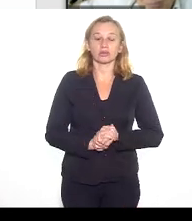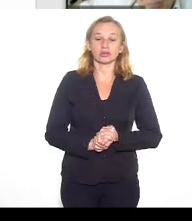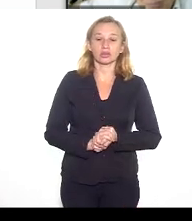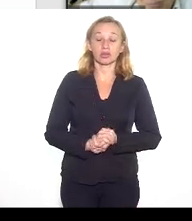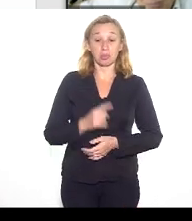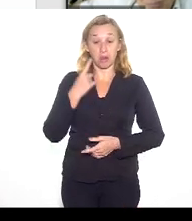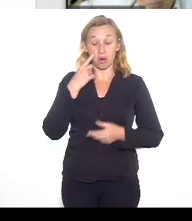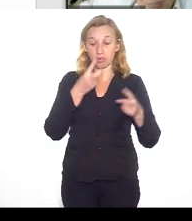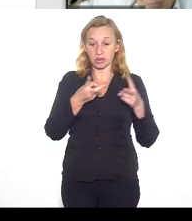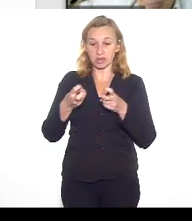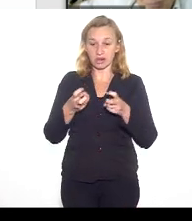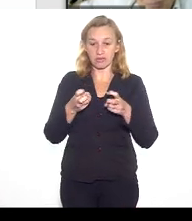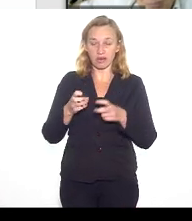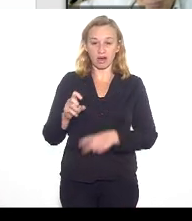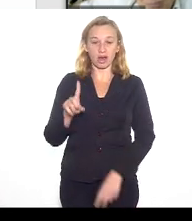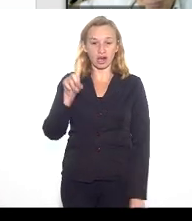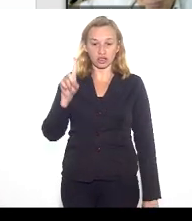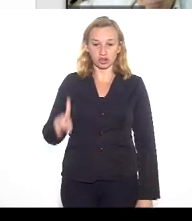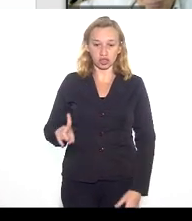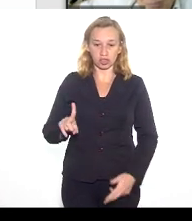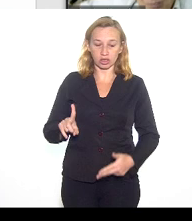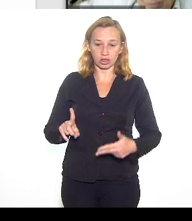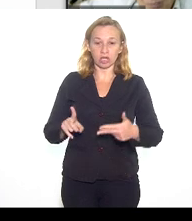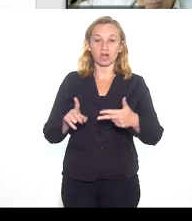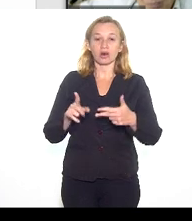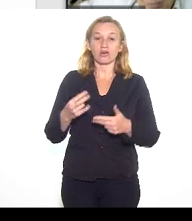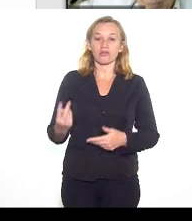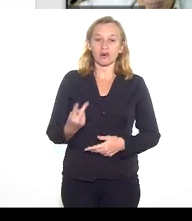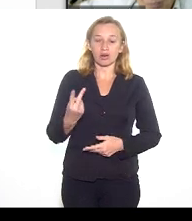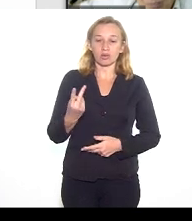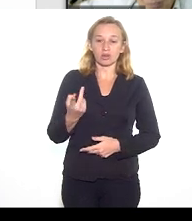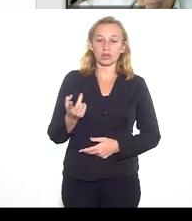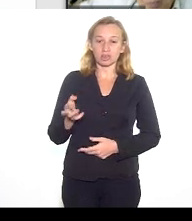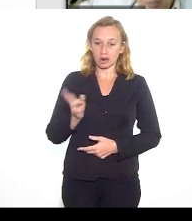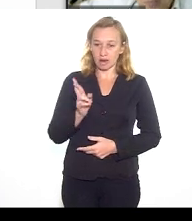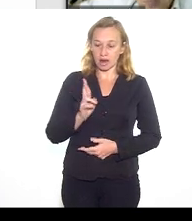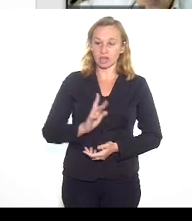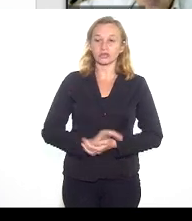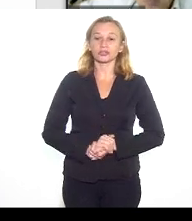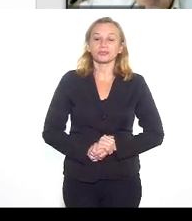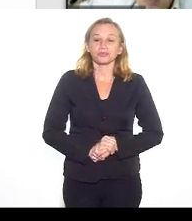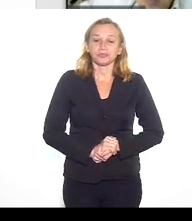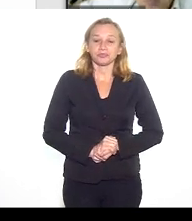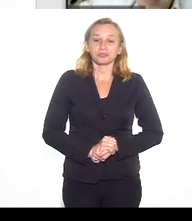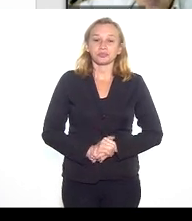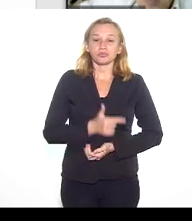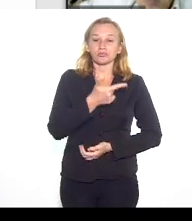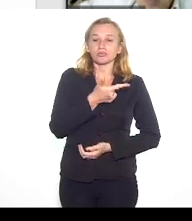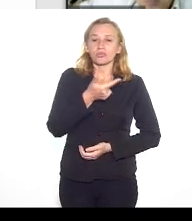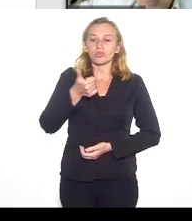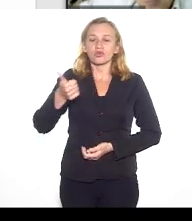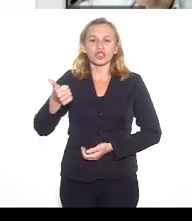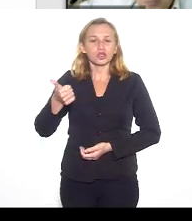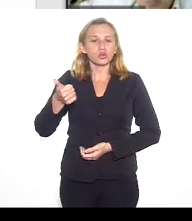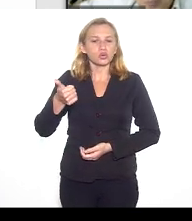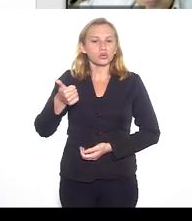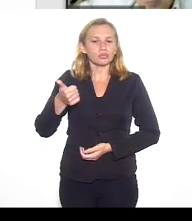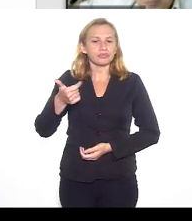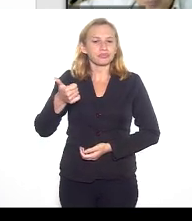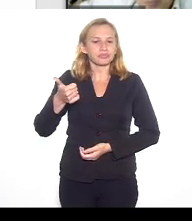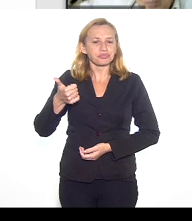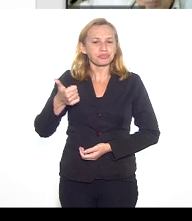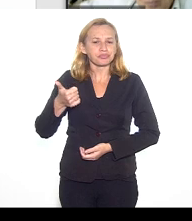direita. São valores denominados em reais. Tá bom? Não sei se ficou claro. Para 2021 seria